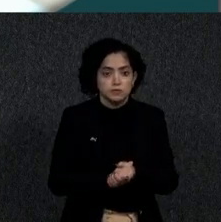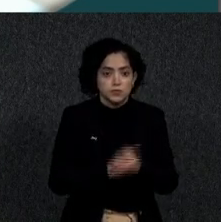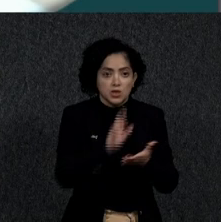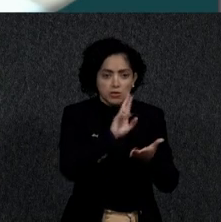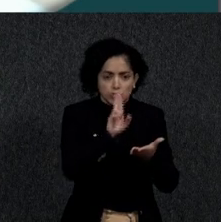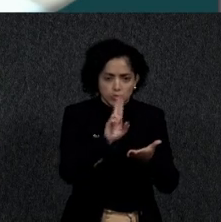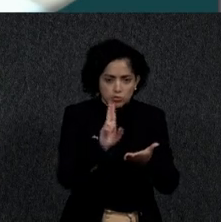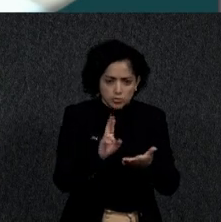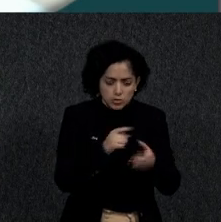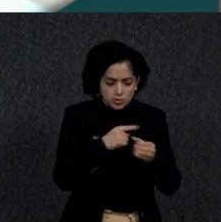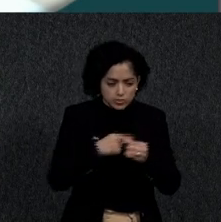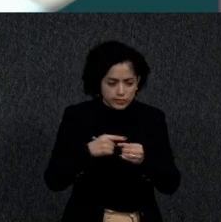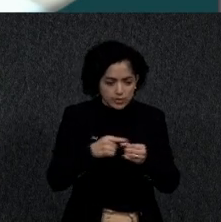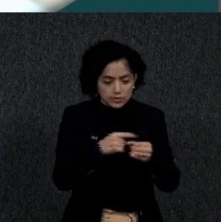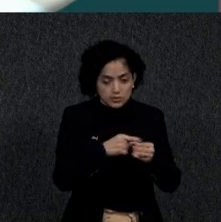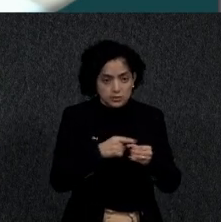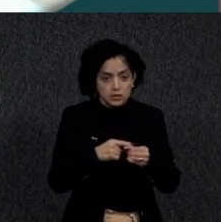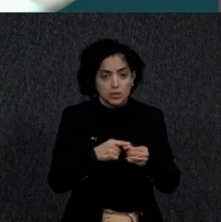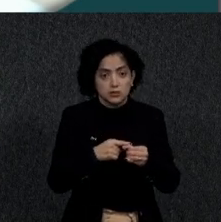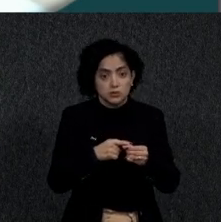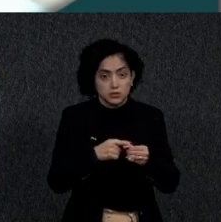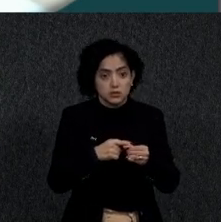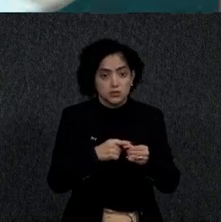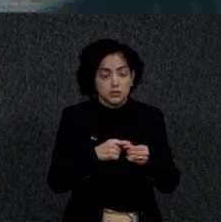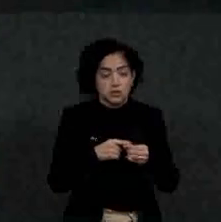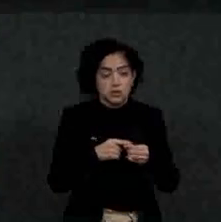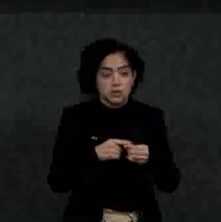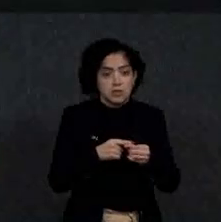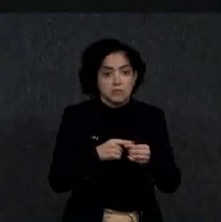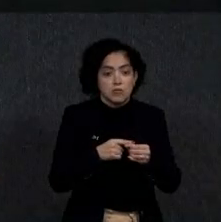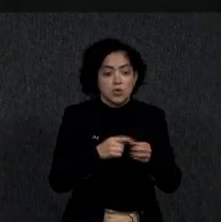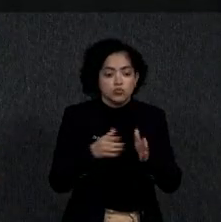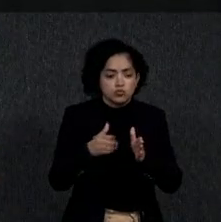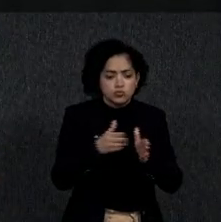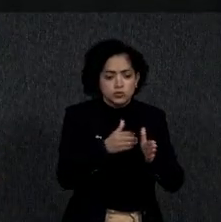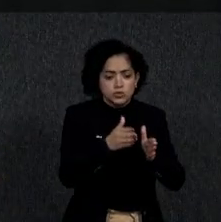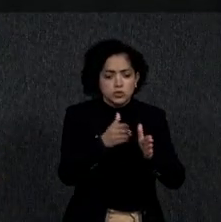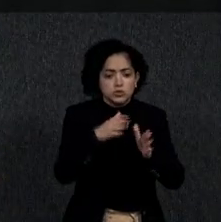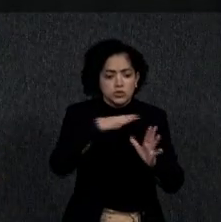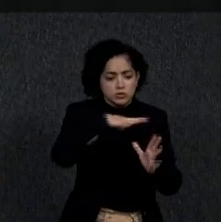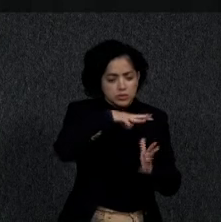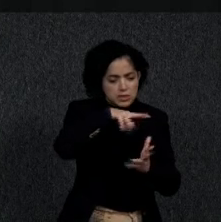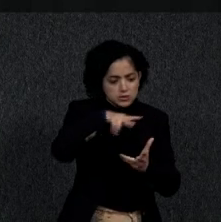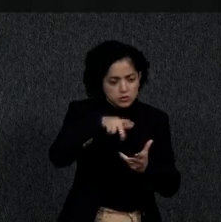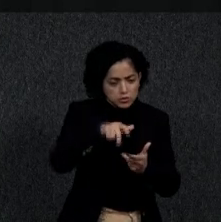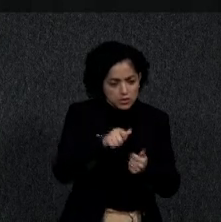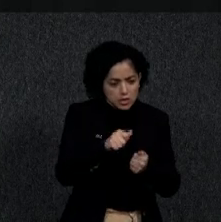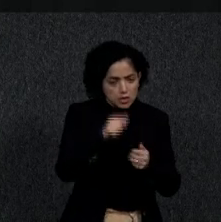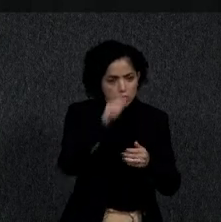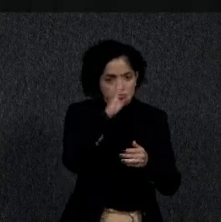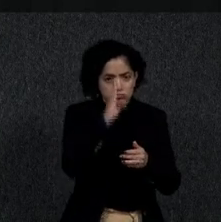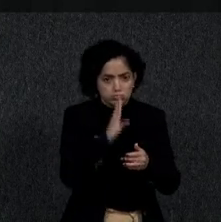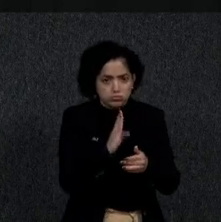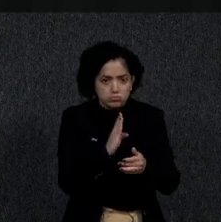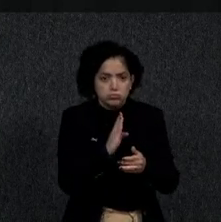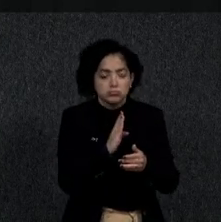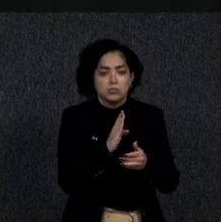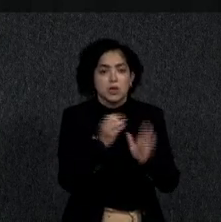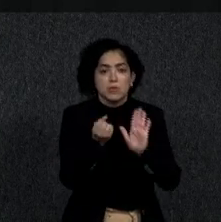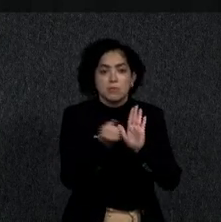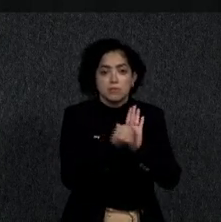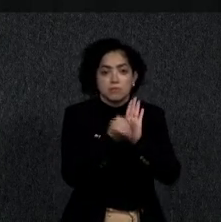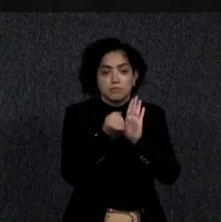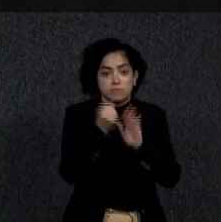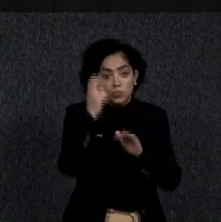que é geoparque? É mais uma unidade de conservação, um parque nacional, estadual? E a gente tem trabalhado constantemente para